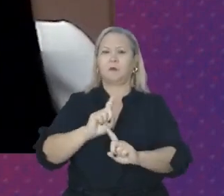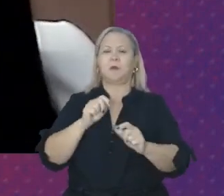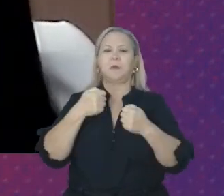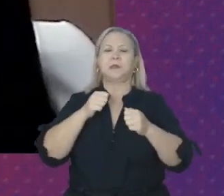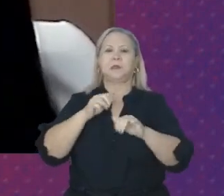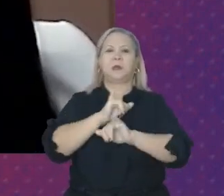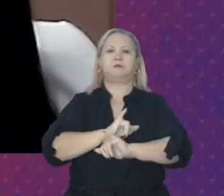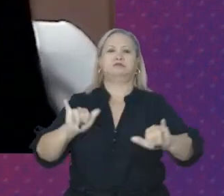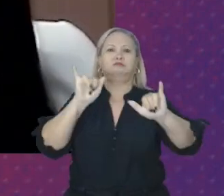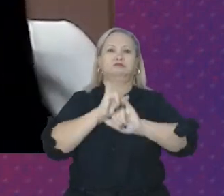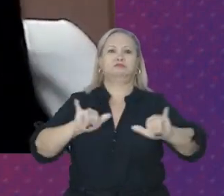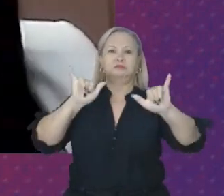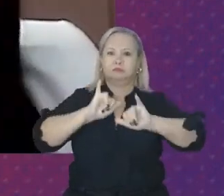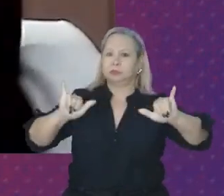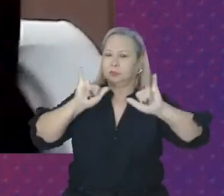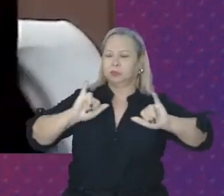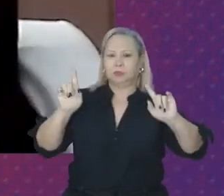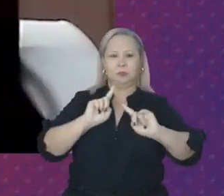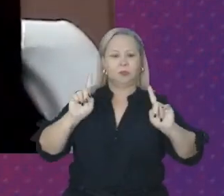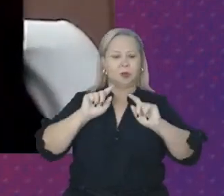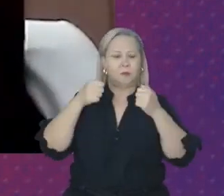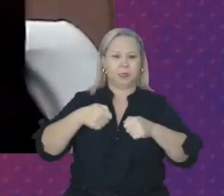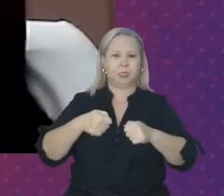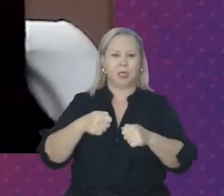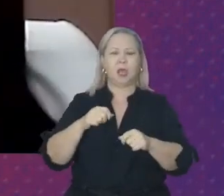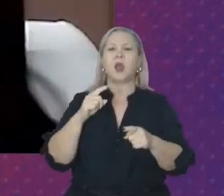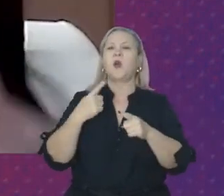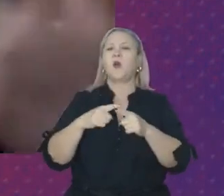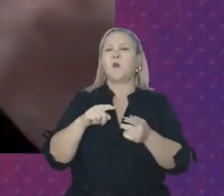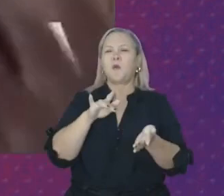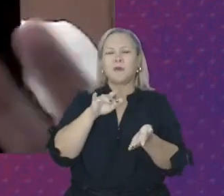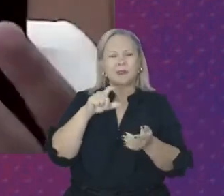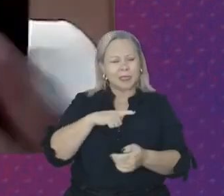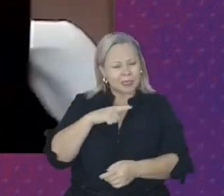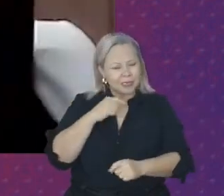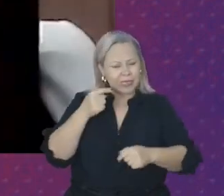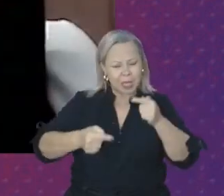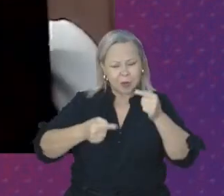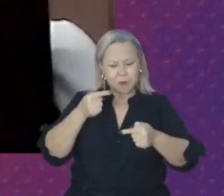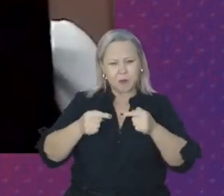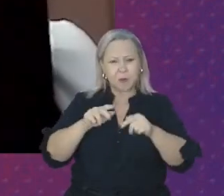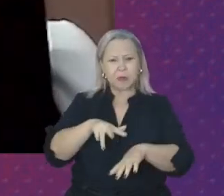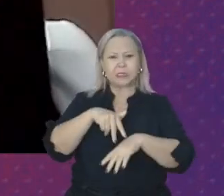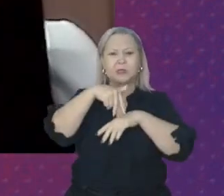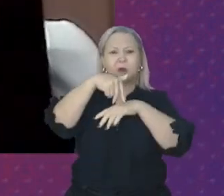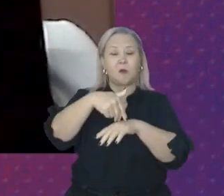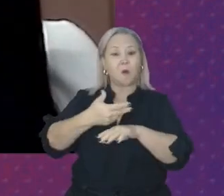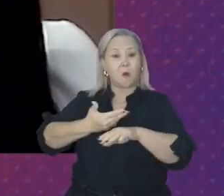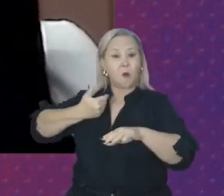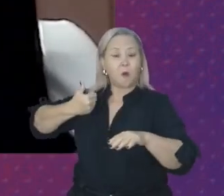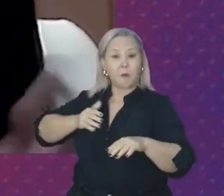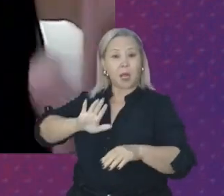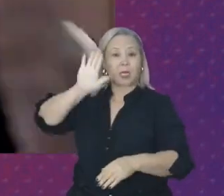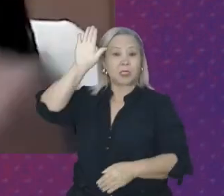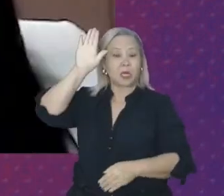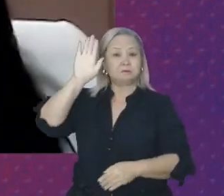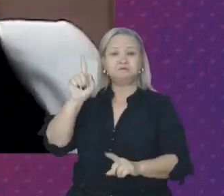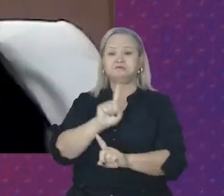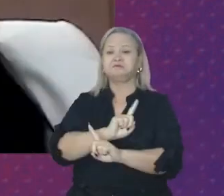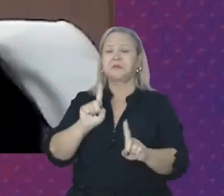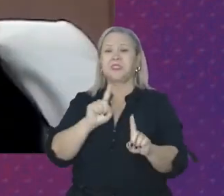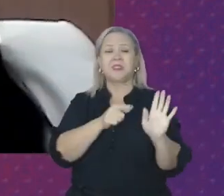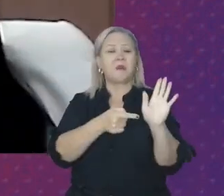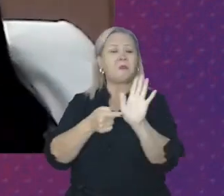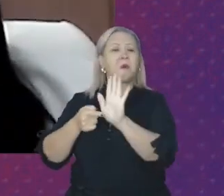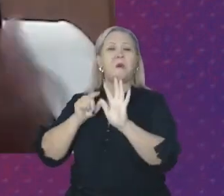agressivo inicialmente, porque o que mais existe é político que se coloca como pré-candidato, mas que não mostra de fato